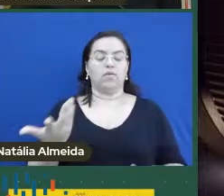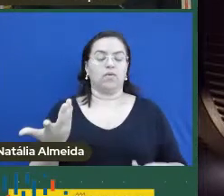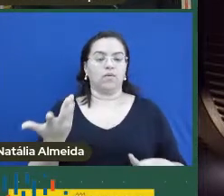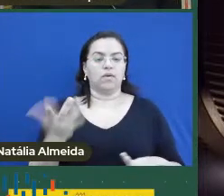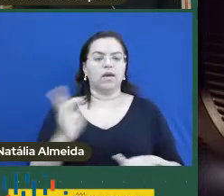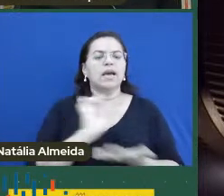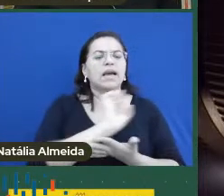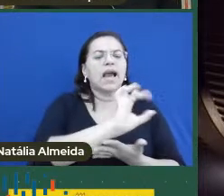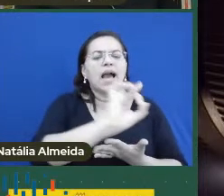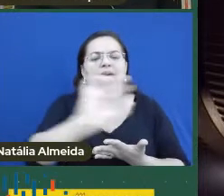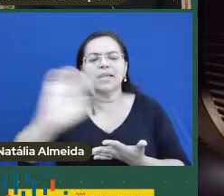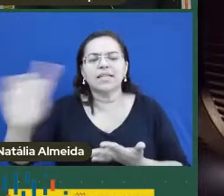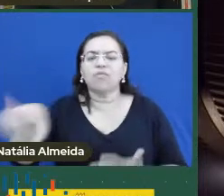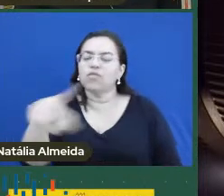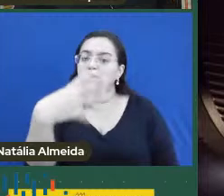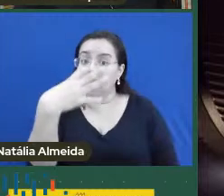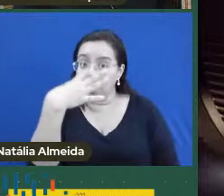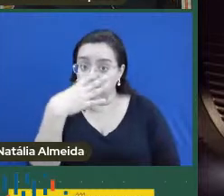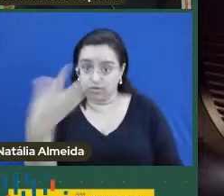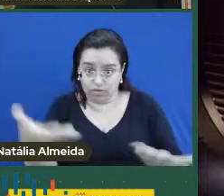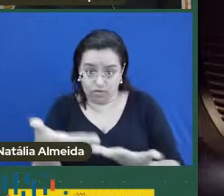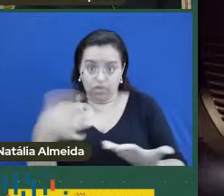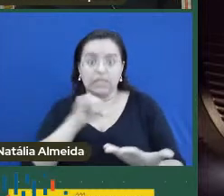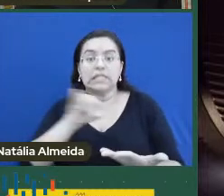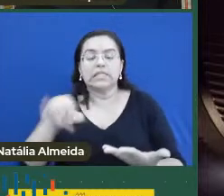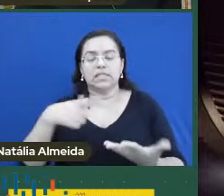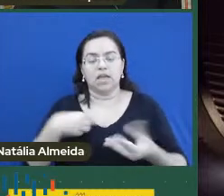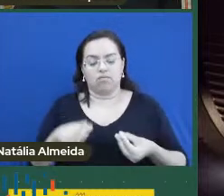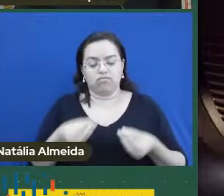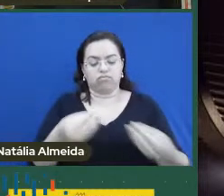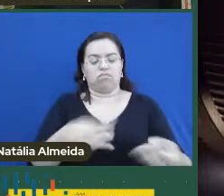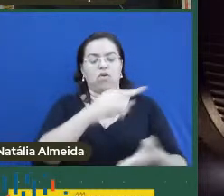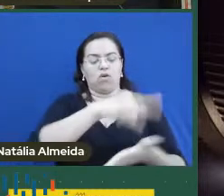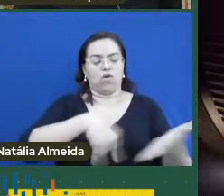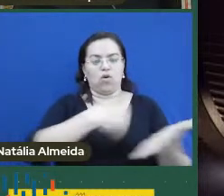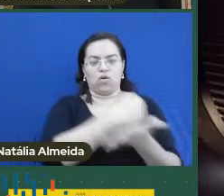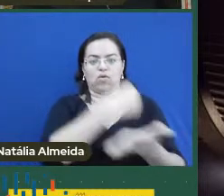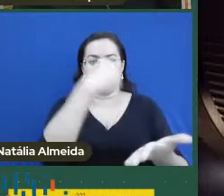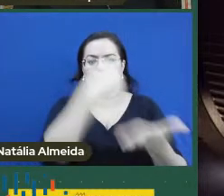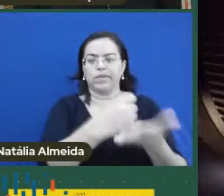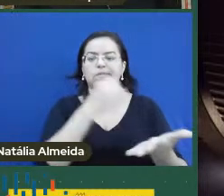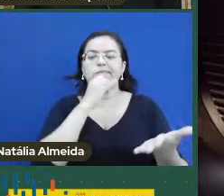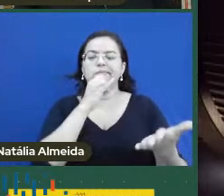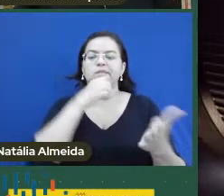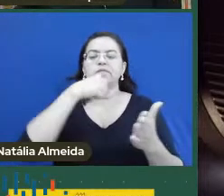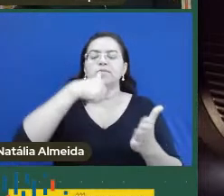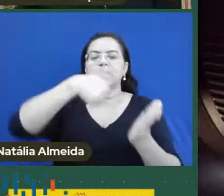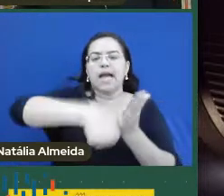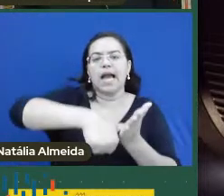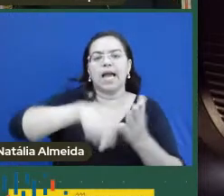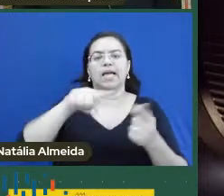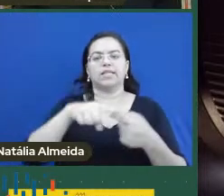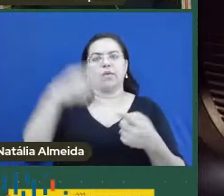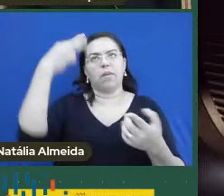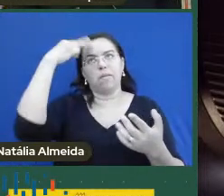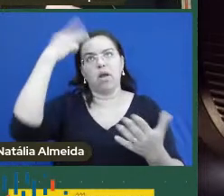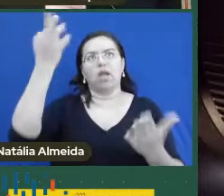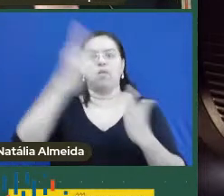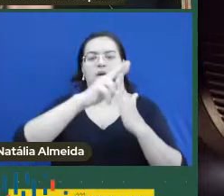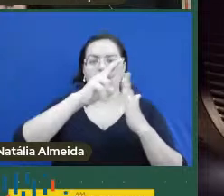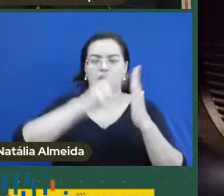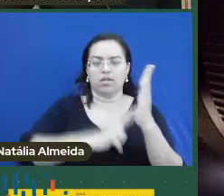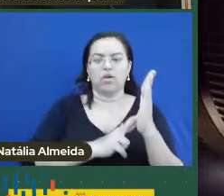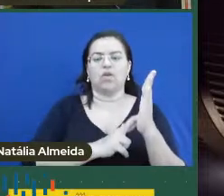cada um de vocês que está me assistindo aqui um documento escrito, uma carta, um memorando, um relatório,